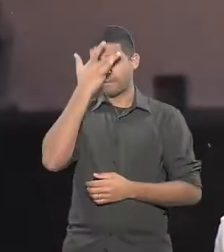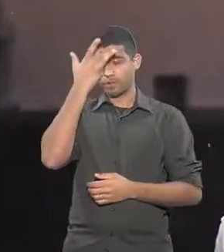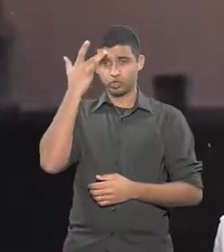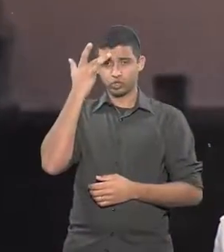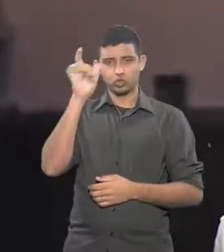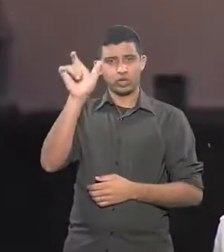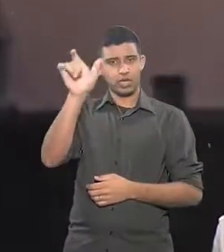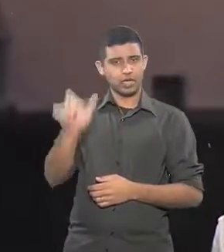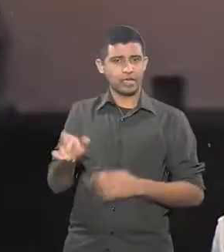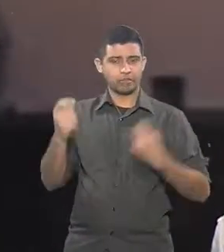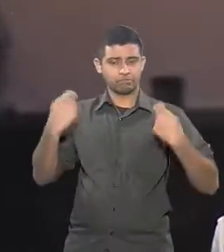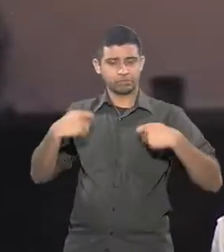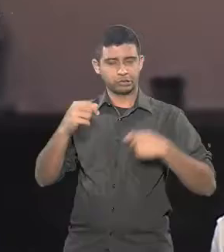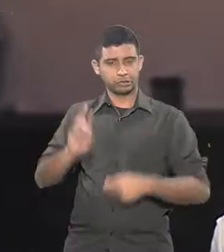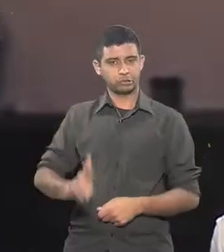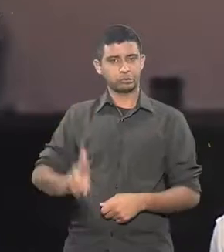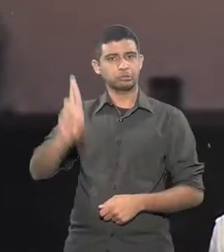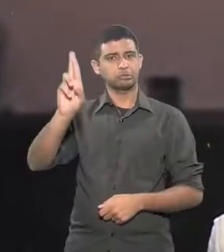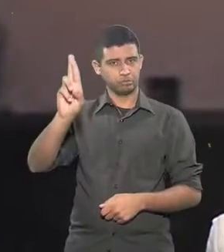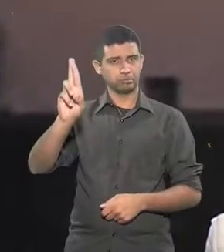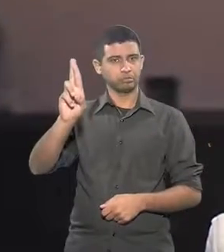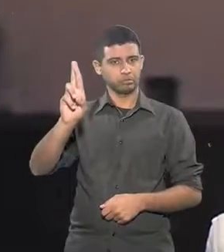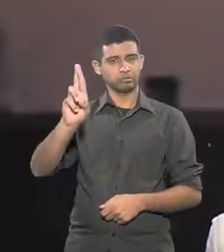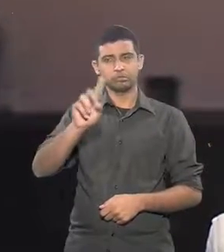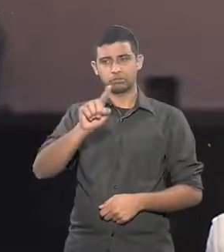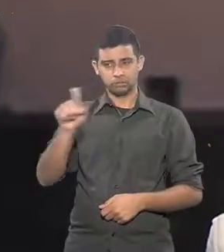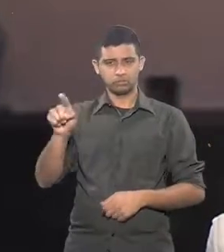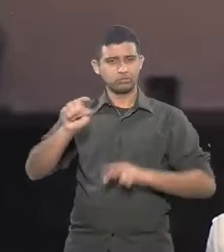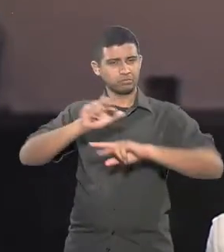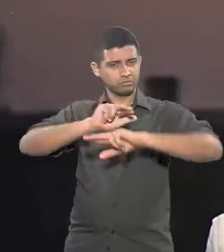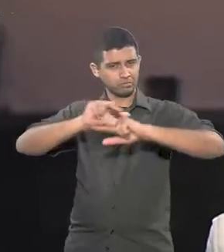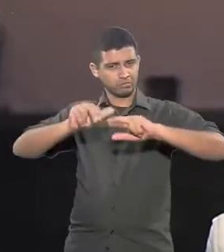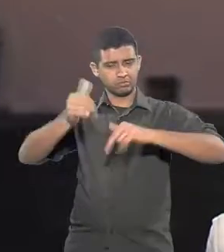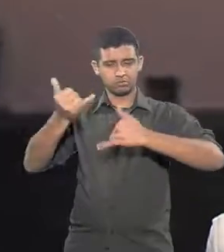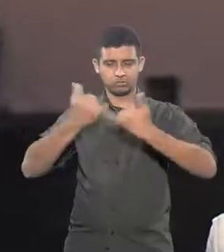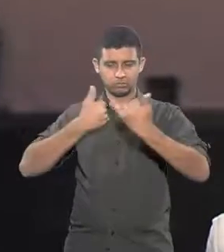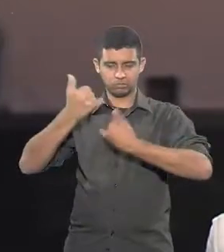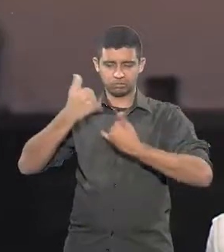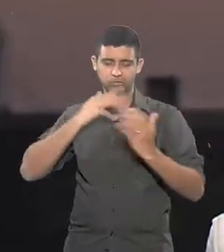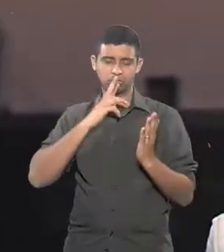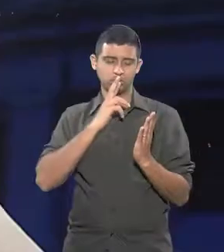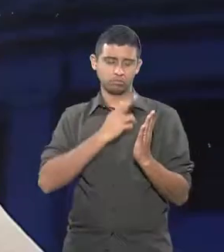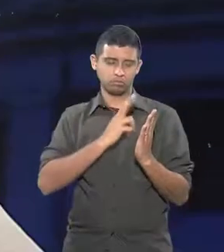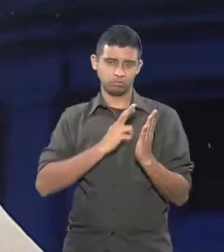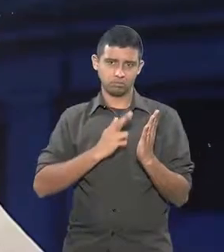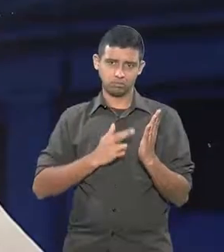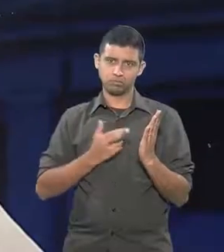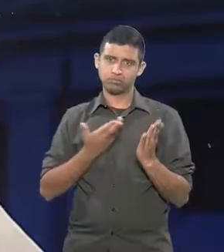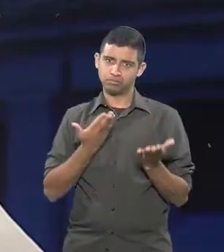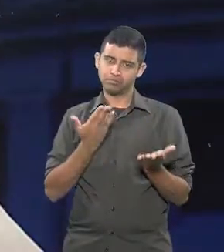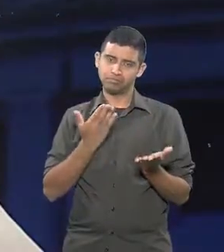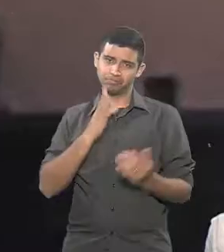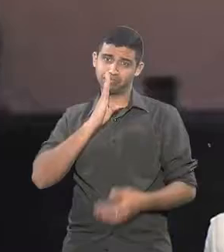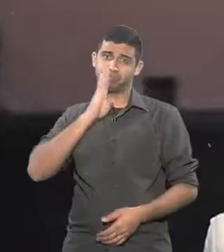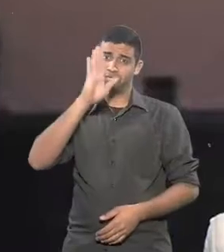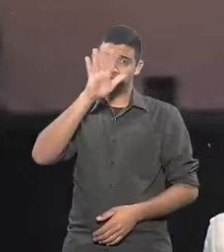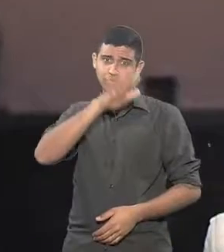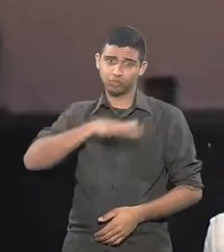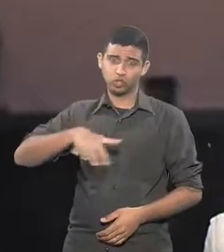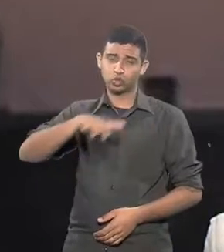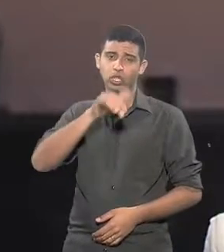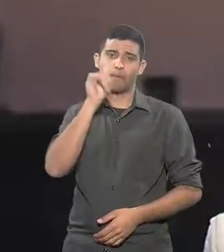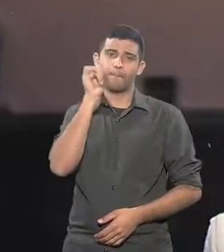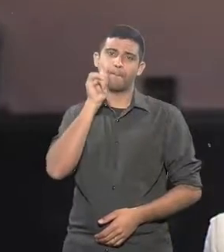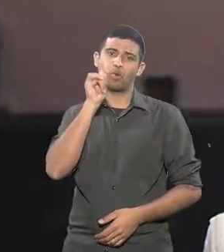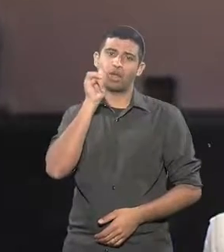alguém fique responsável por preencher as informações das aquisições, em geral, a mulher tem